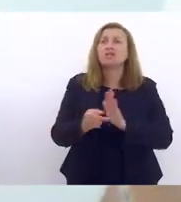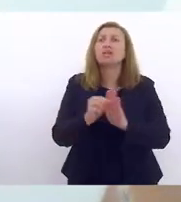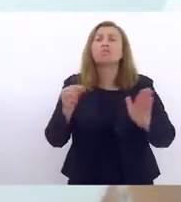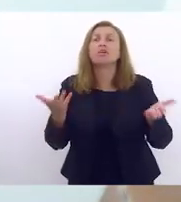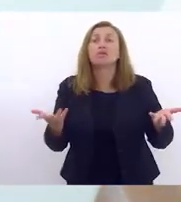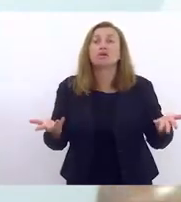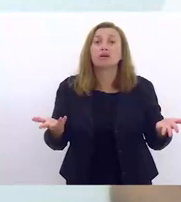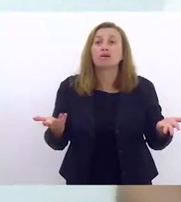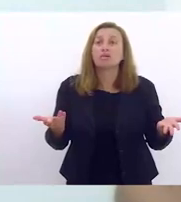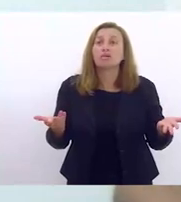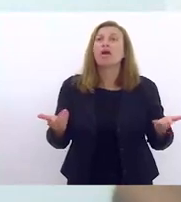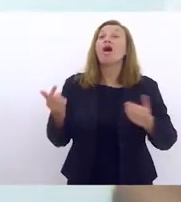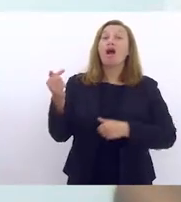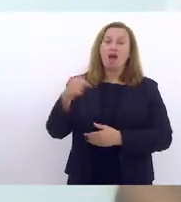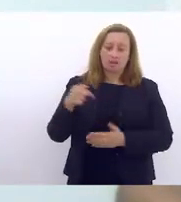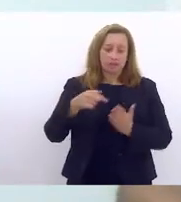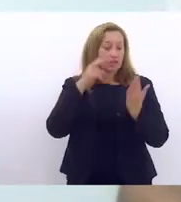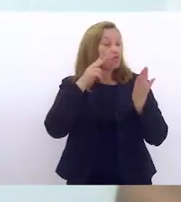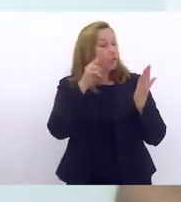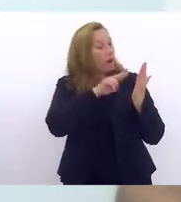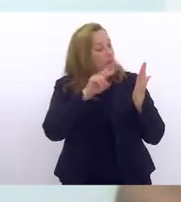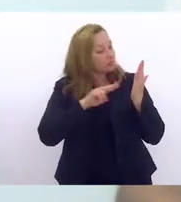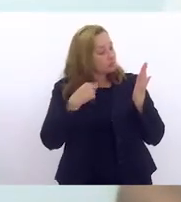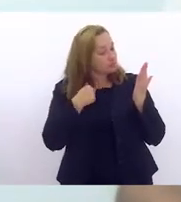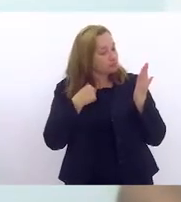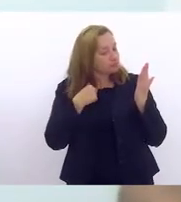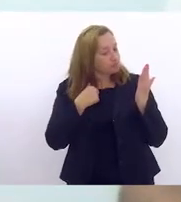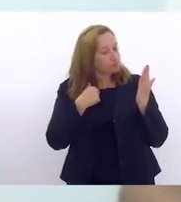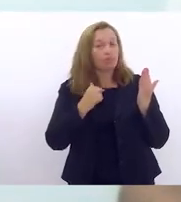Ah, está aqui. Então, deixa eu ler aqui essa emenda.